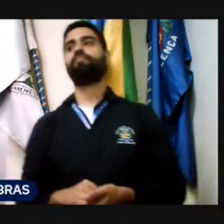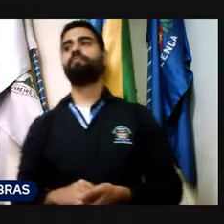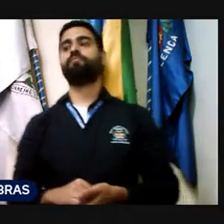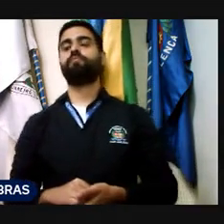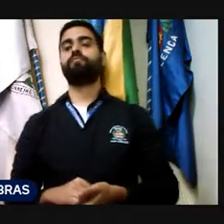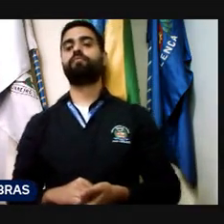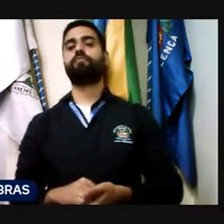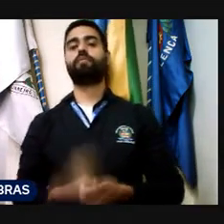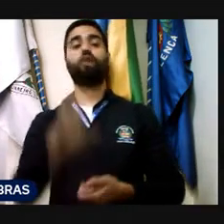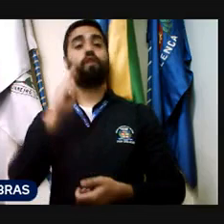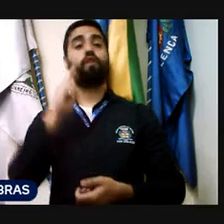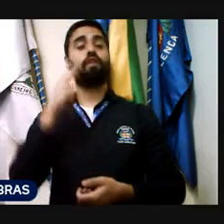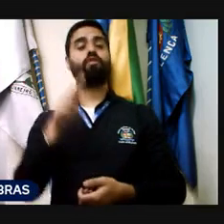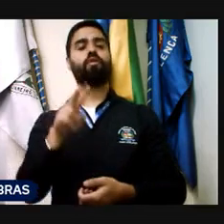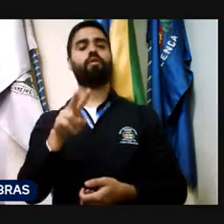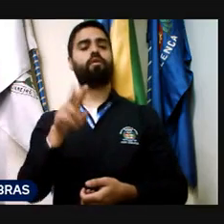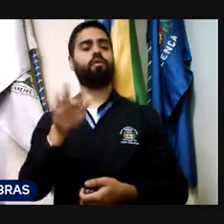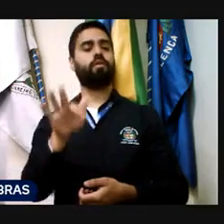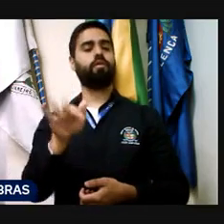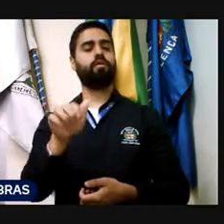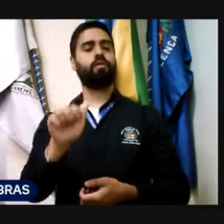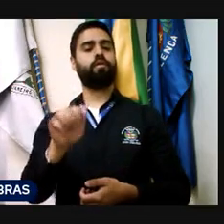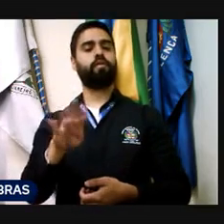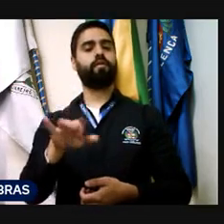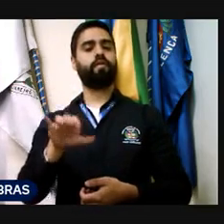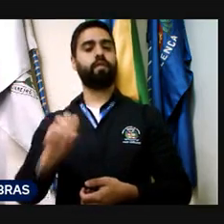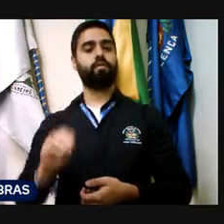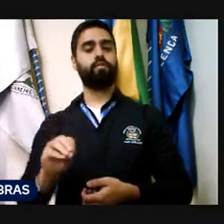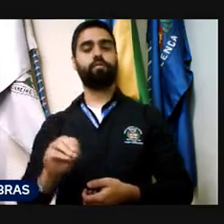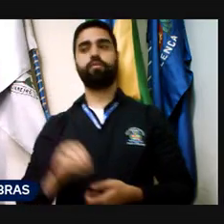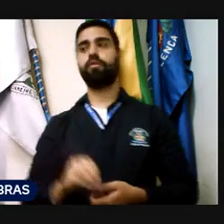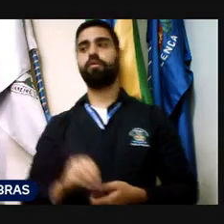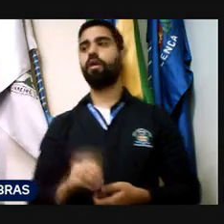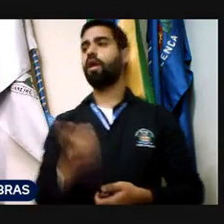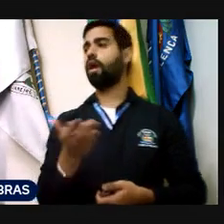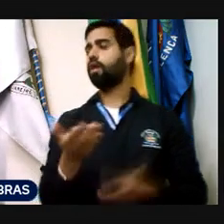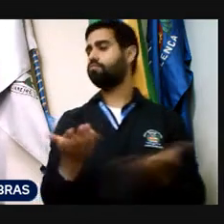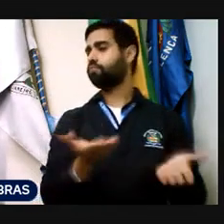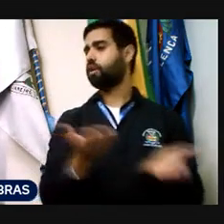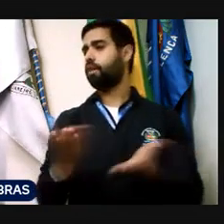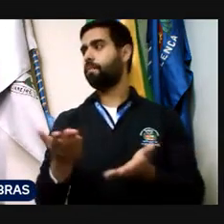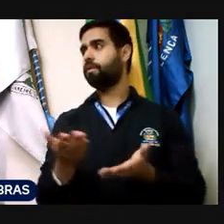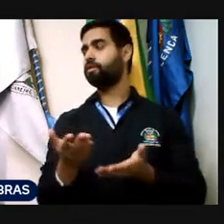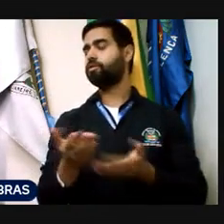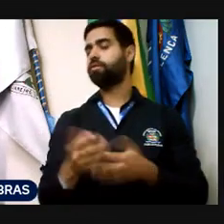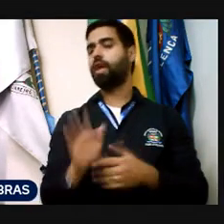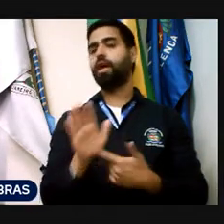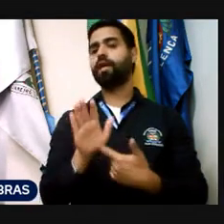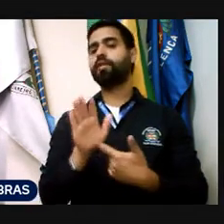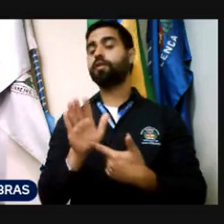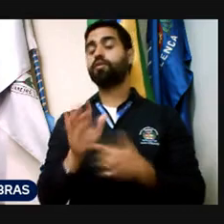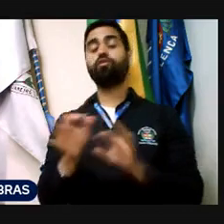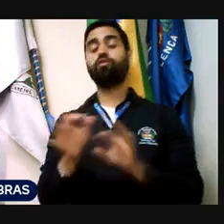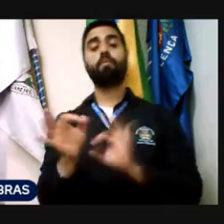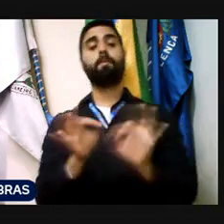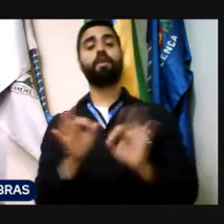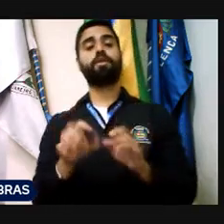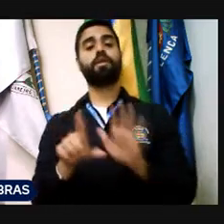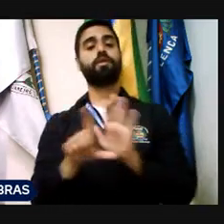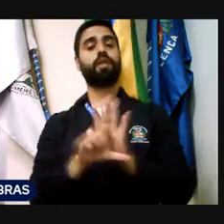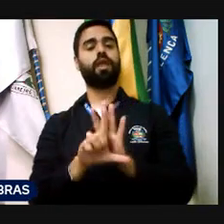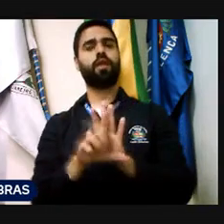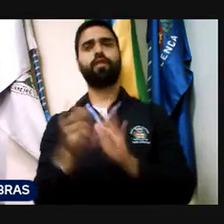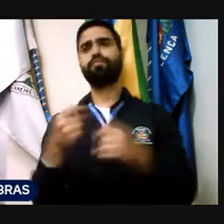O vereador Fábio Antônio Pires Jorge, no uso das atribuições na forma edimental, requer a Vossa Excelência encaminhamento do presente projeto de lei ordinária, que dispõe